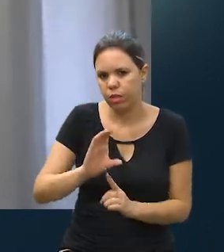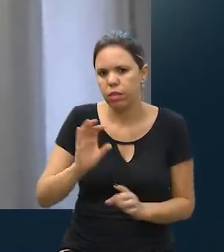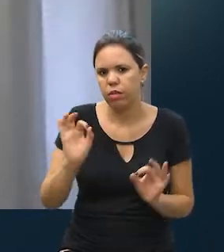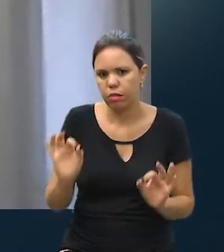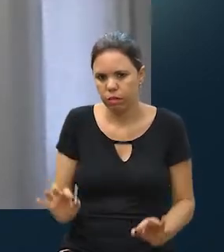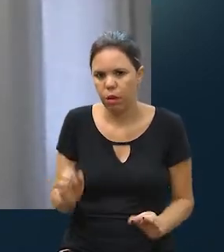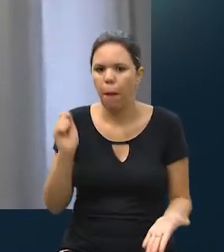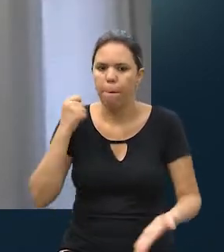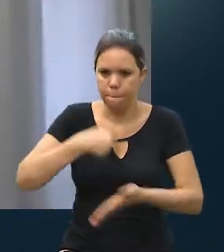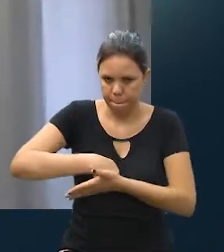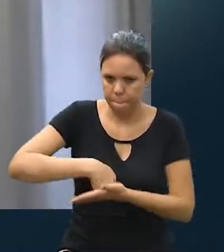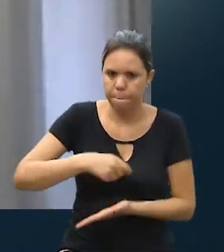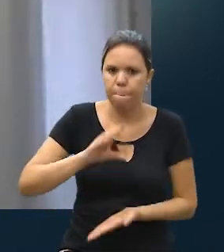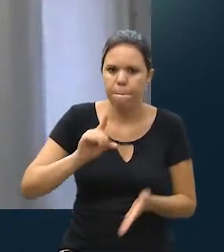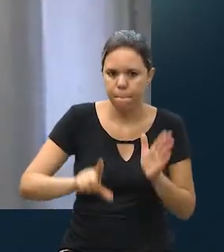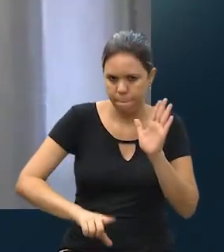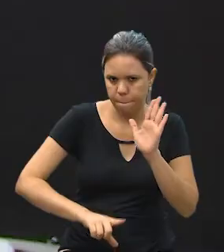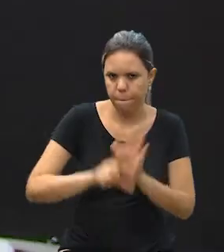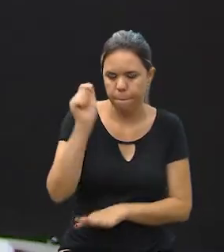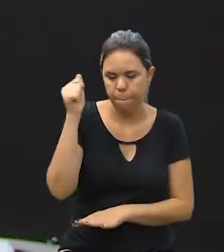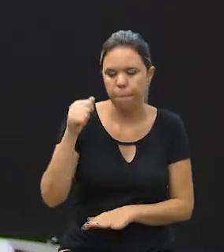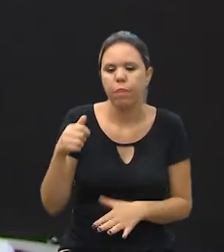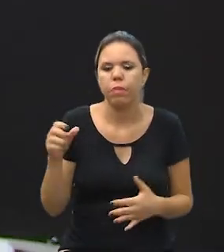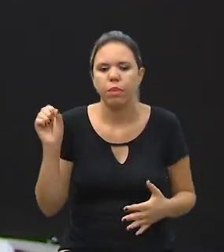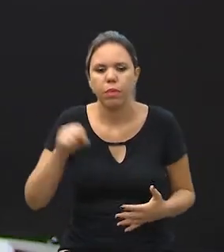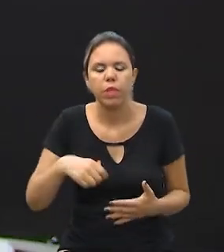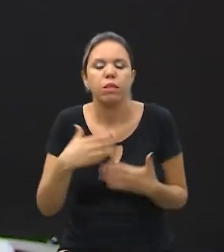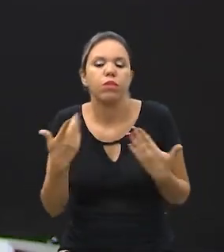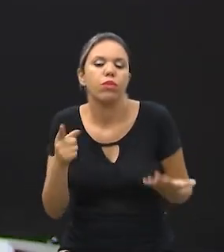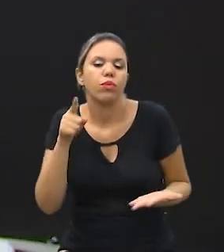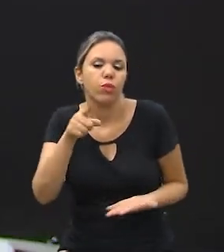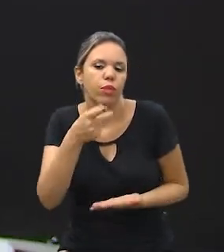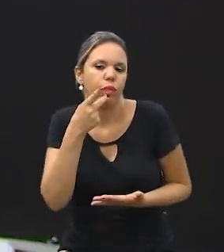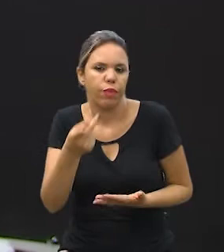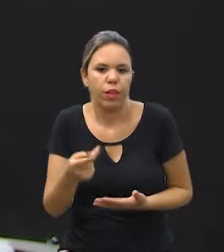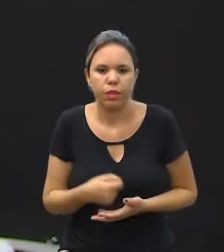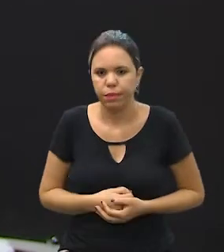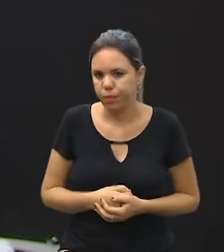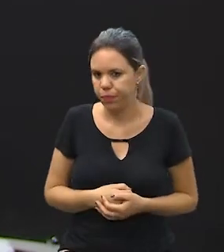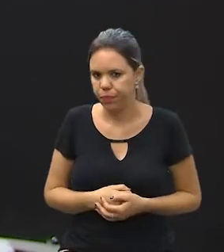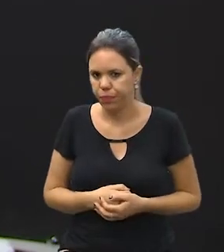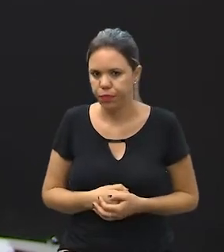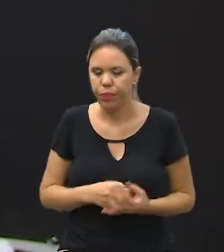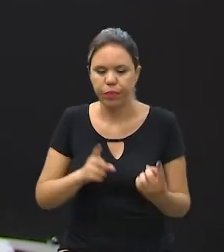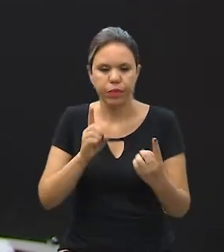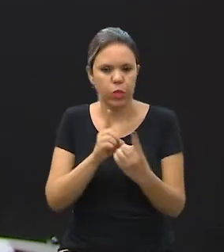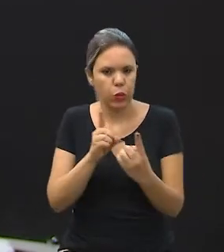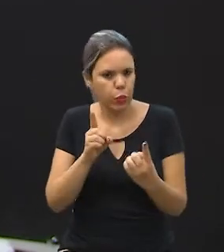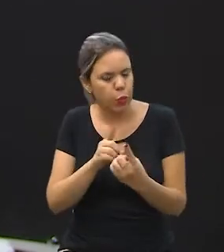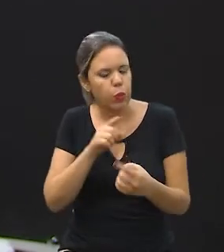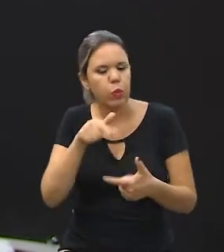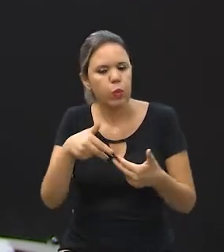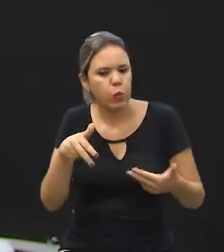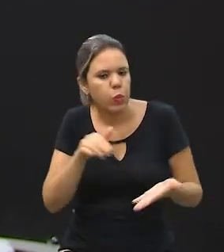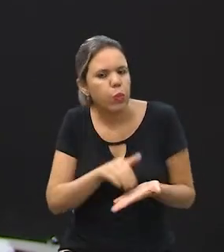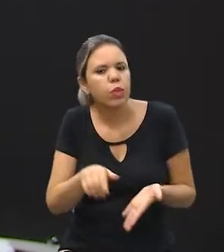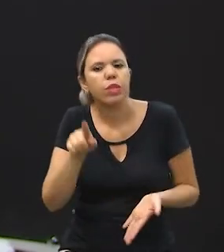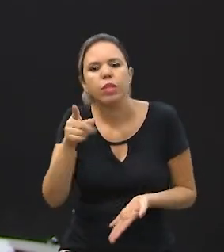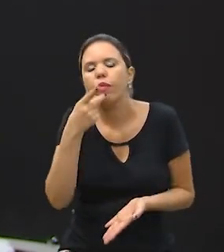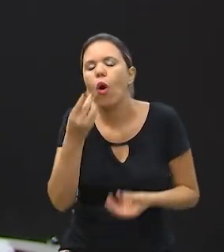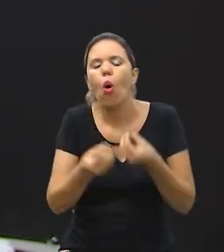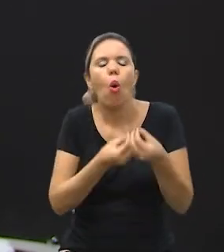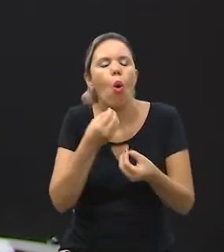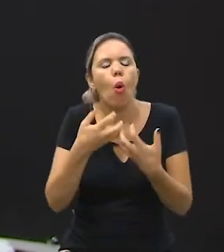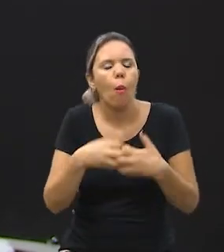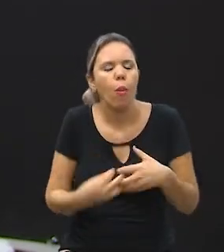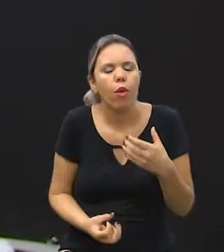já pagos. Sim. E exatamente quando você fala nessa prestação de serviço, ela funciona